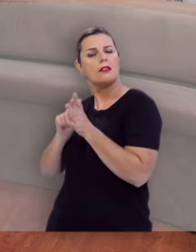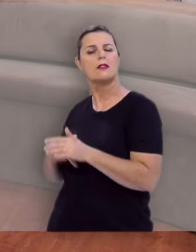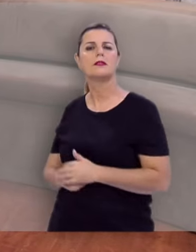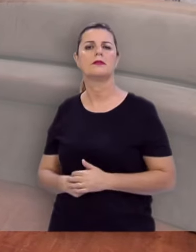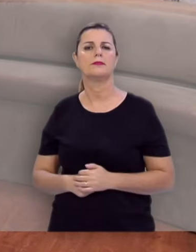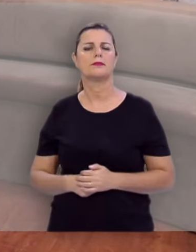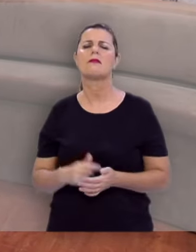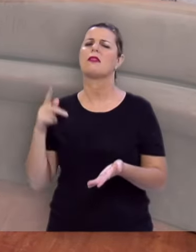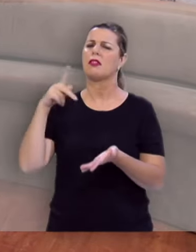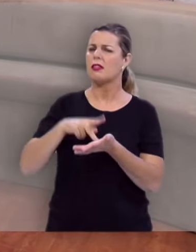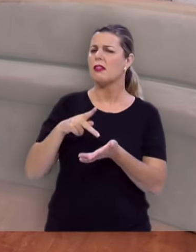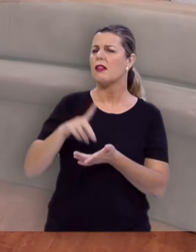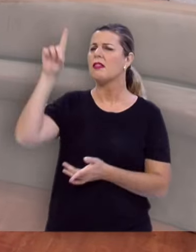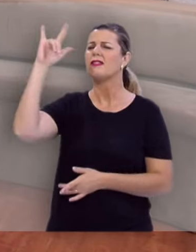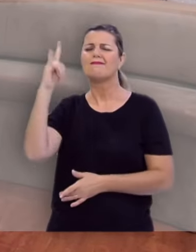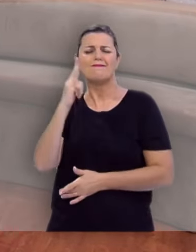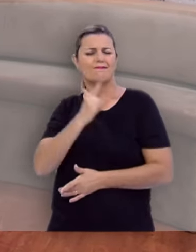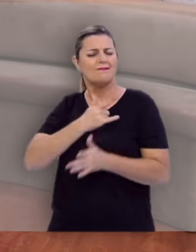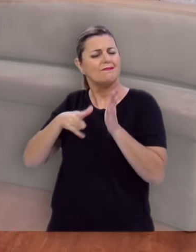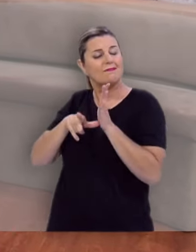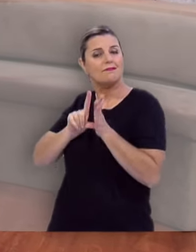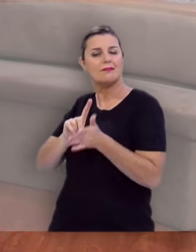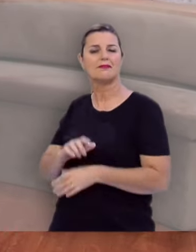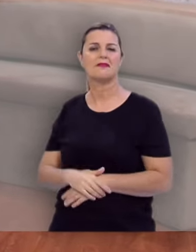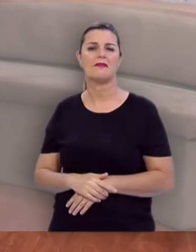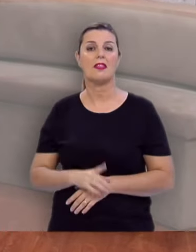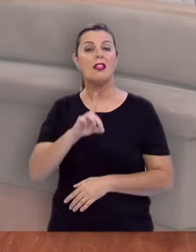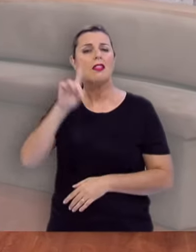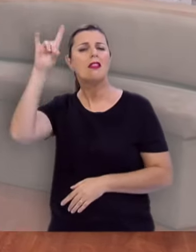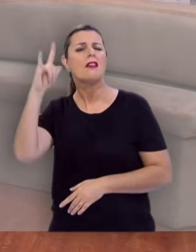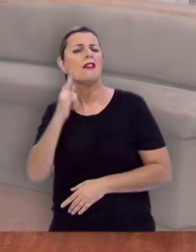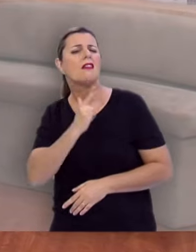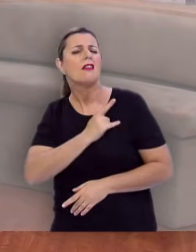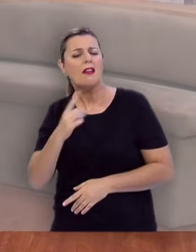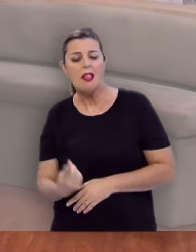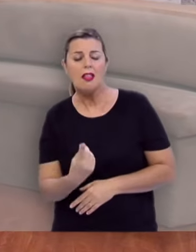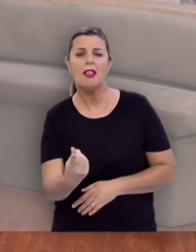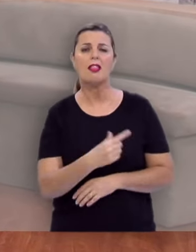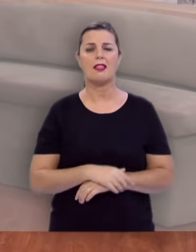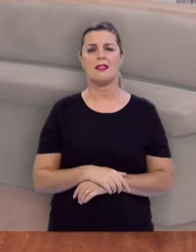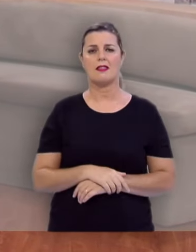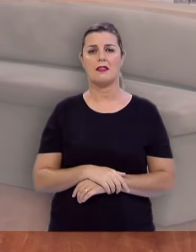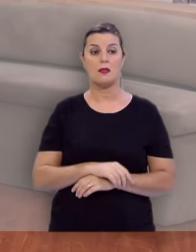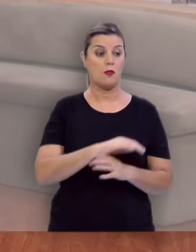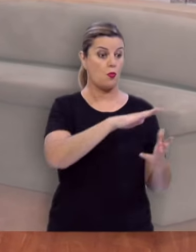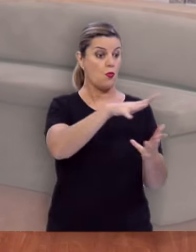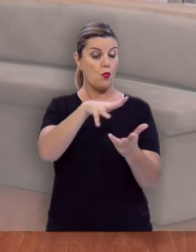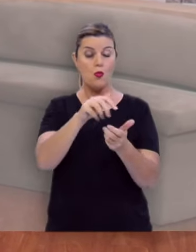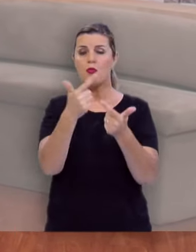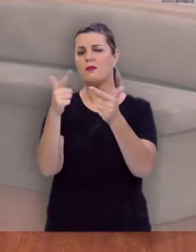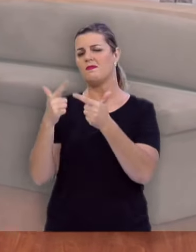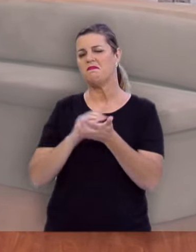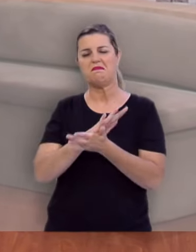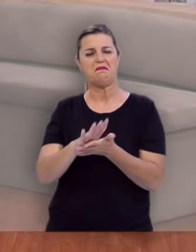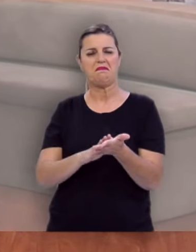antemão. Na verdade, Deus nos amou de antemão. Deus nos amou com amor eterno. O universo não